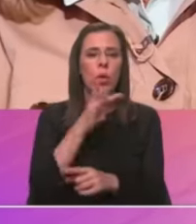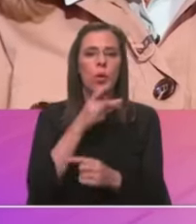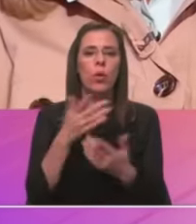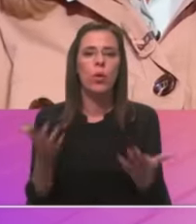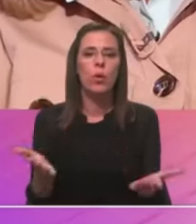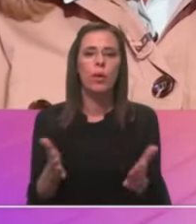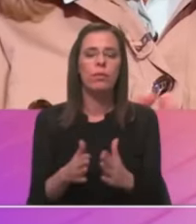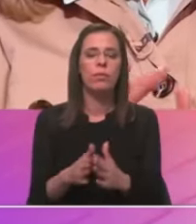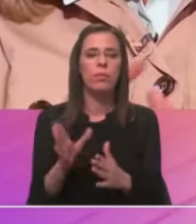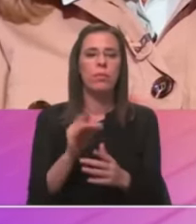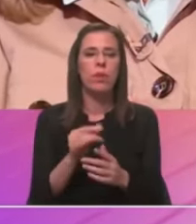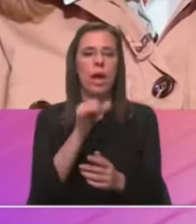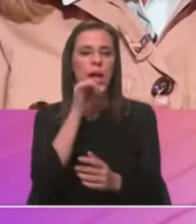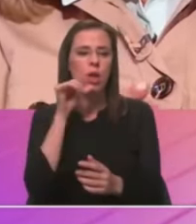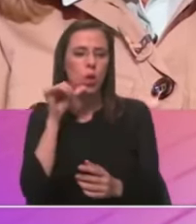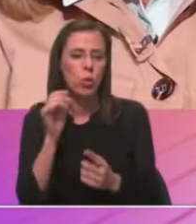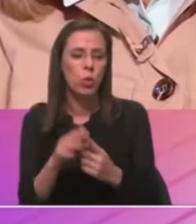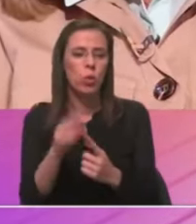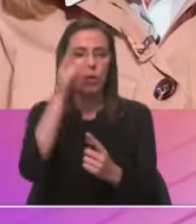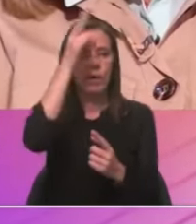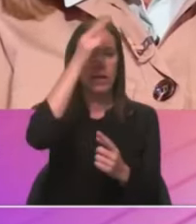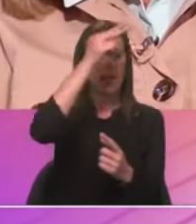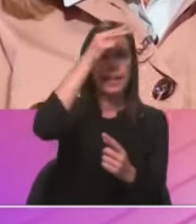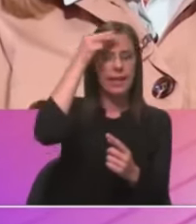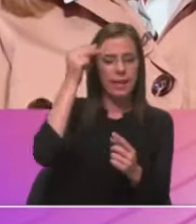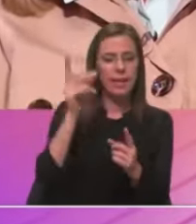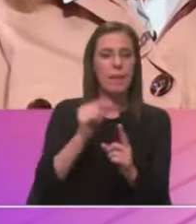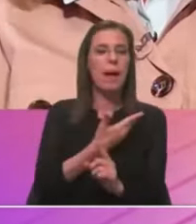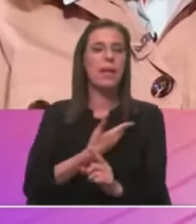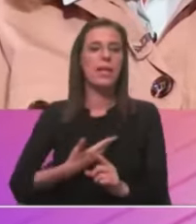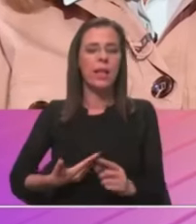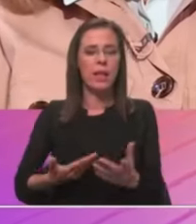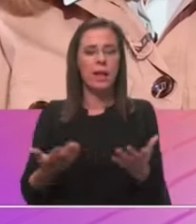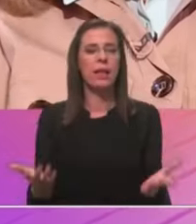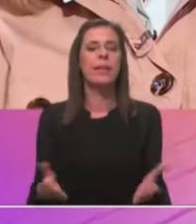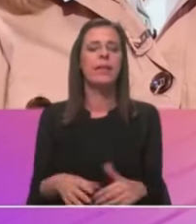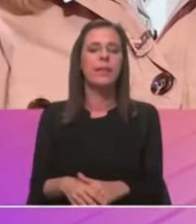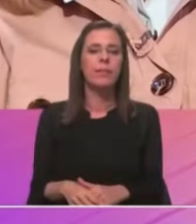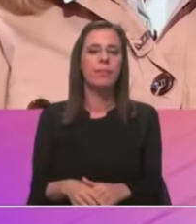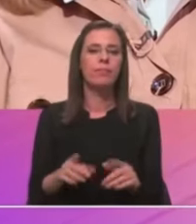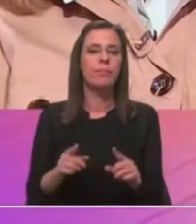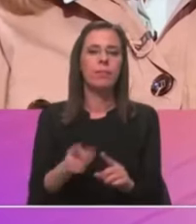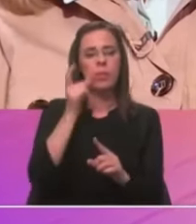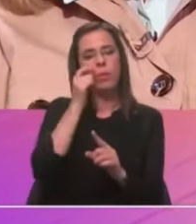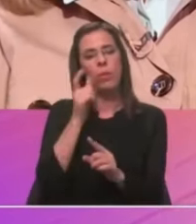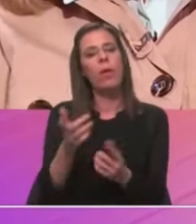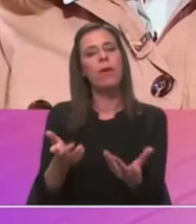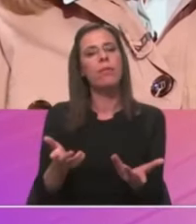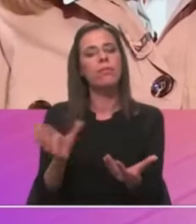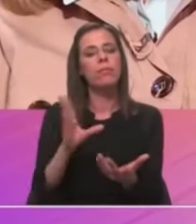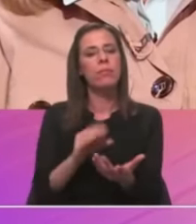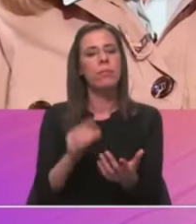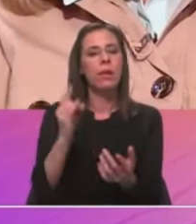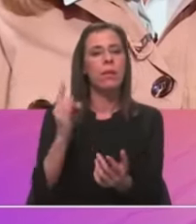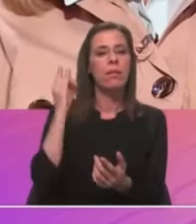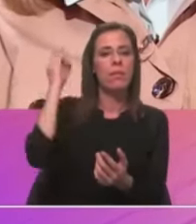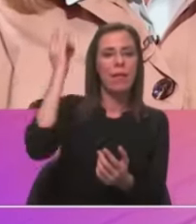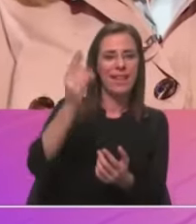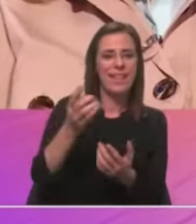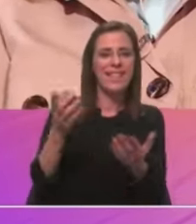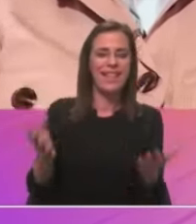cor mais para o azul ou mais para o cinza mais uma coisa mais clássica mais clássica um homem mais